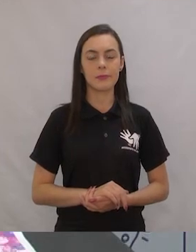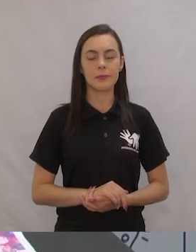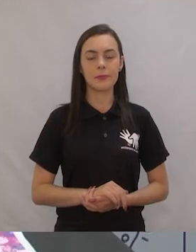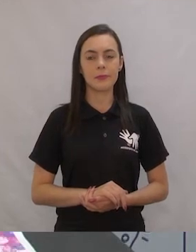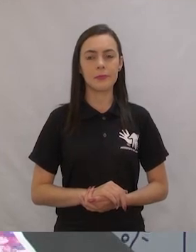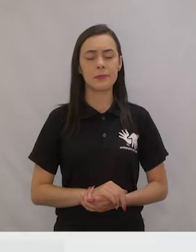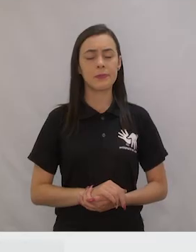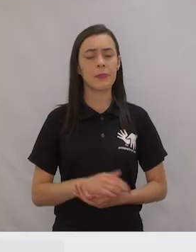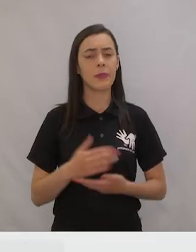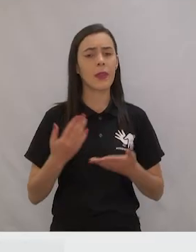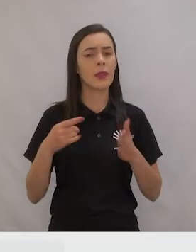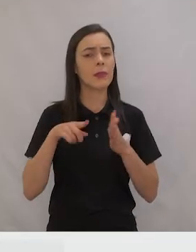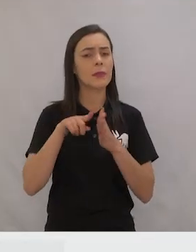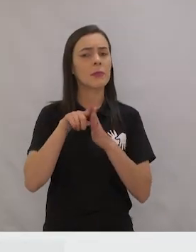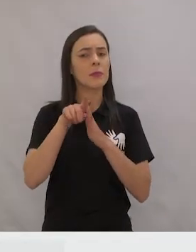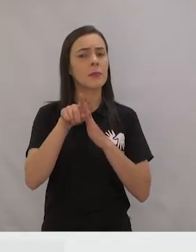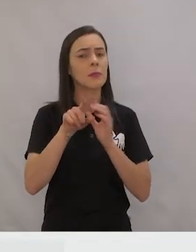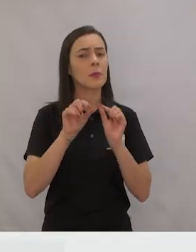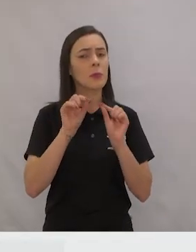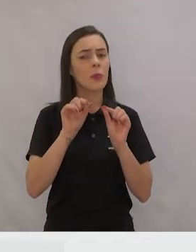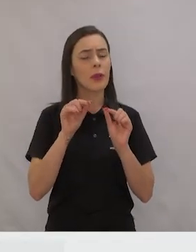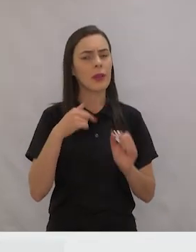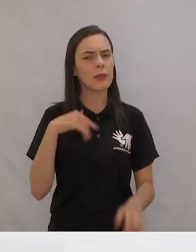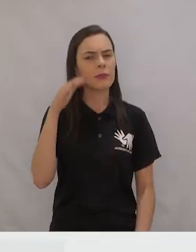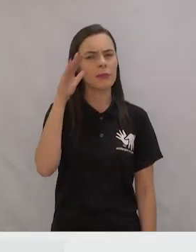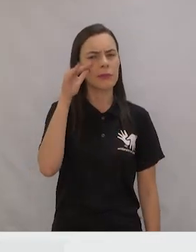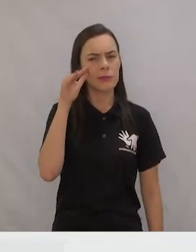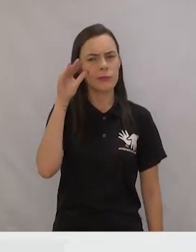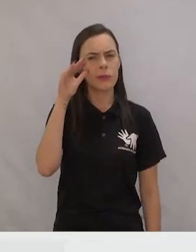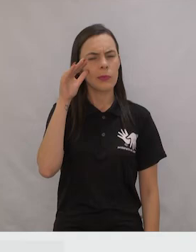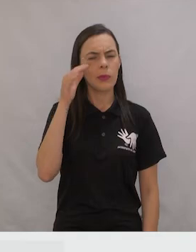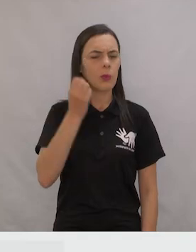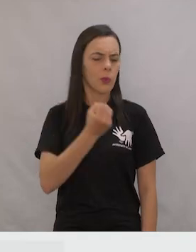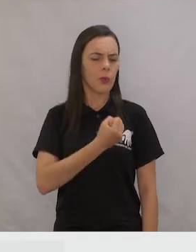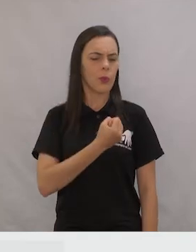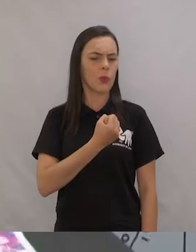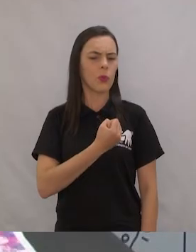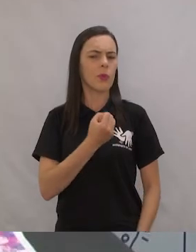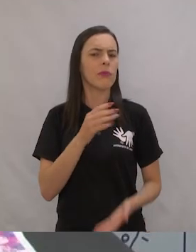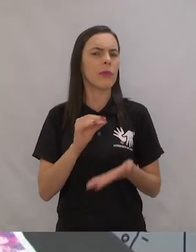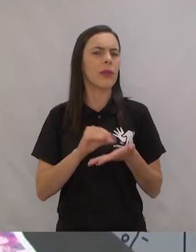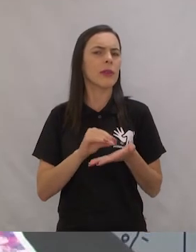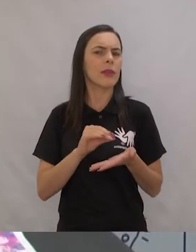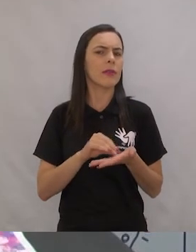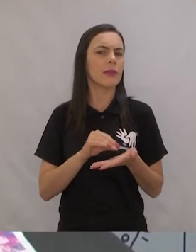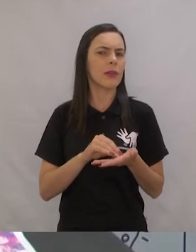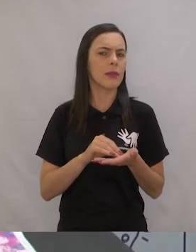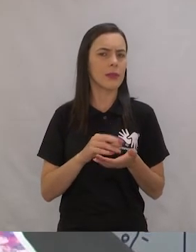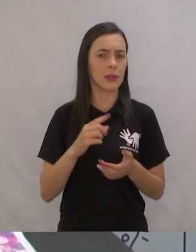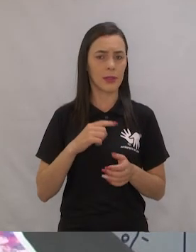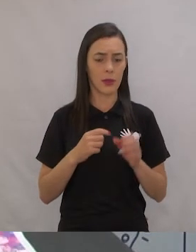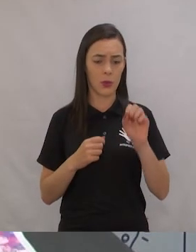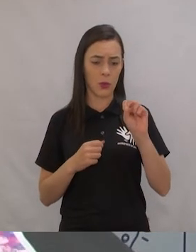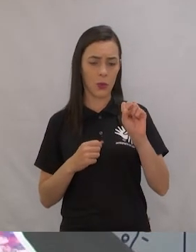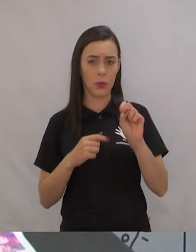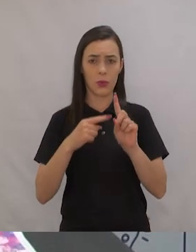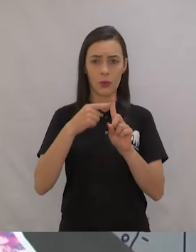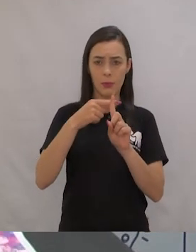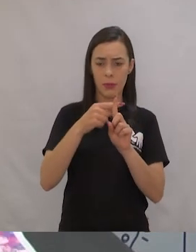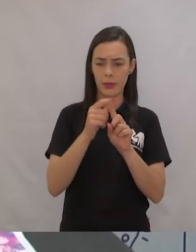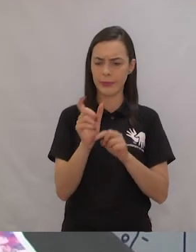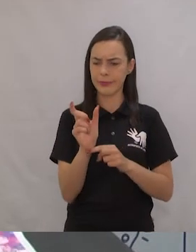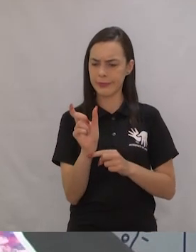Muito bem. Então agora eu tenho que saber qual é o número que está faltando aqui desta